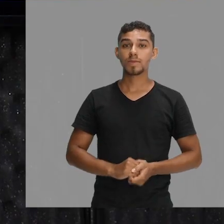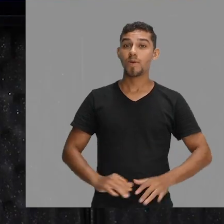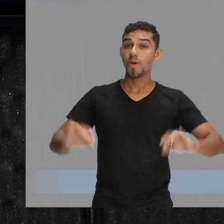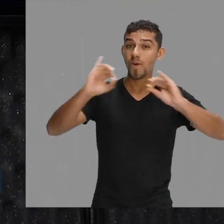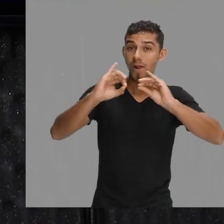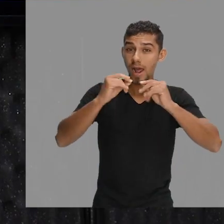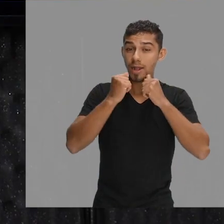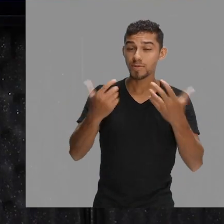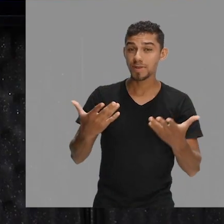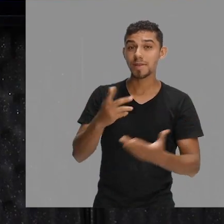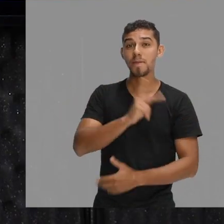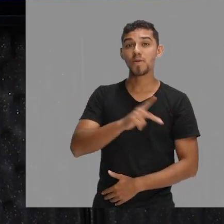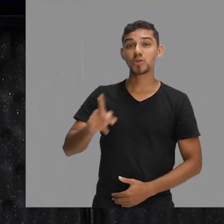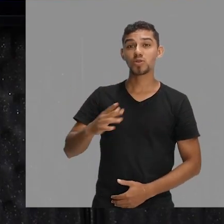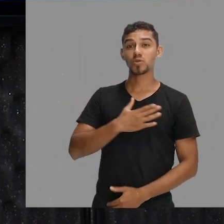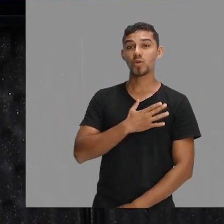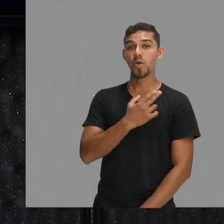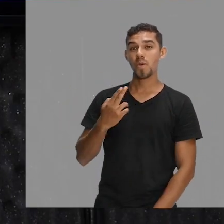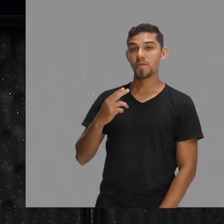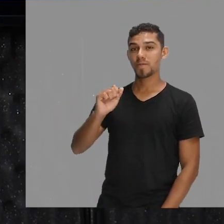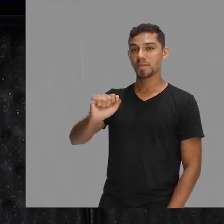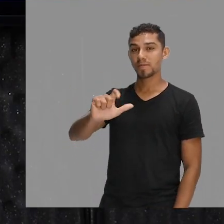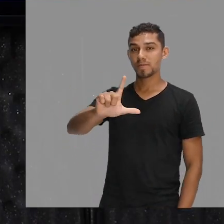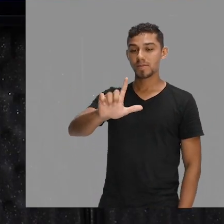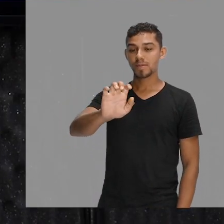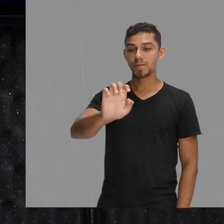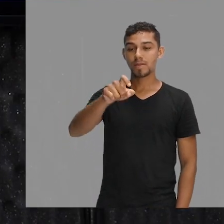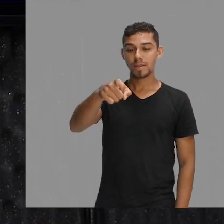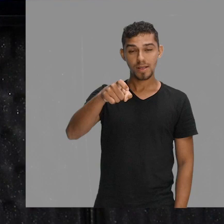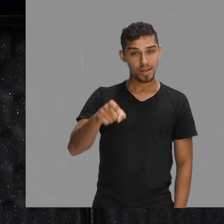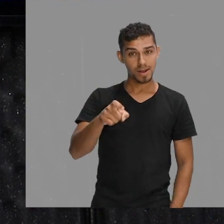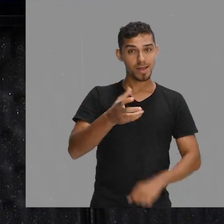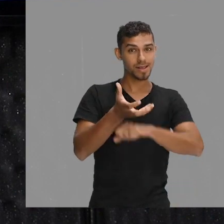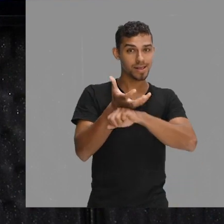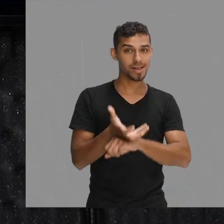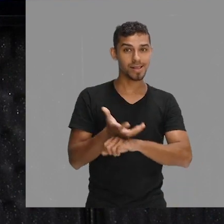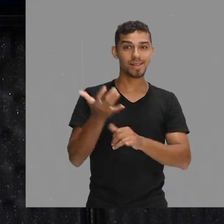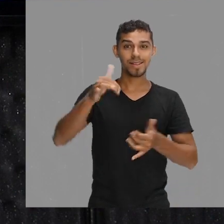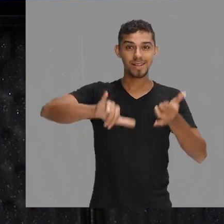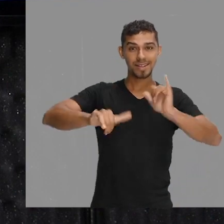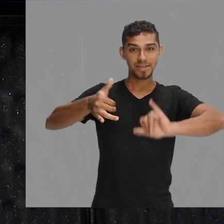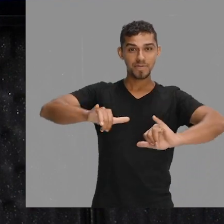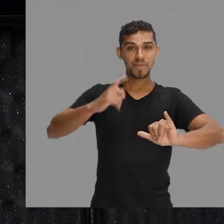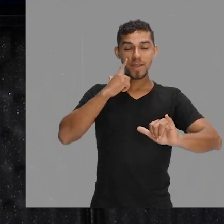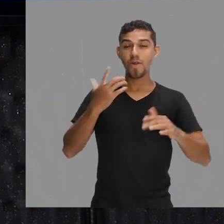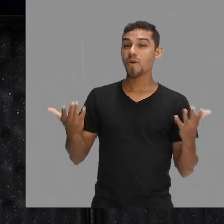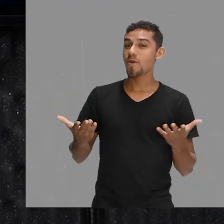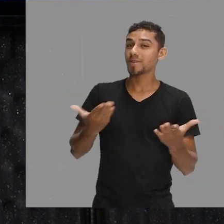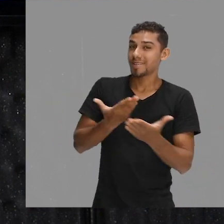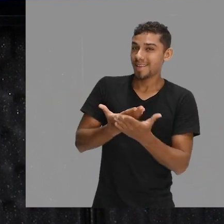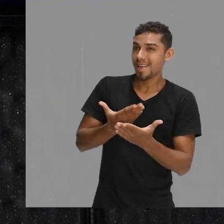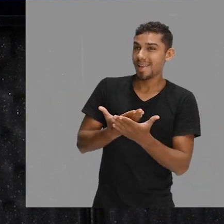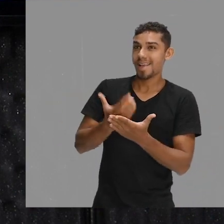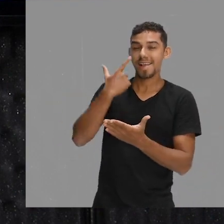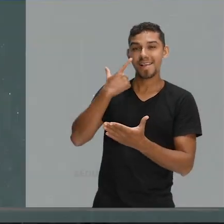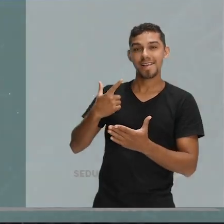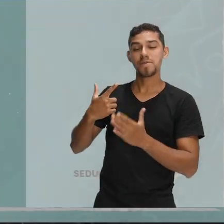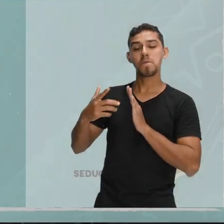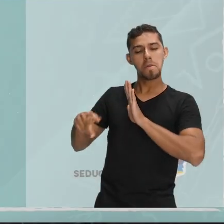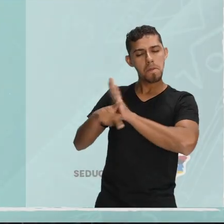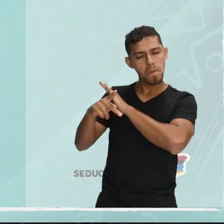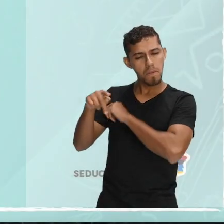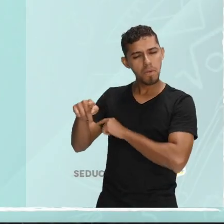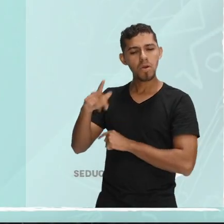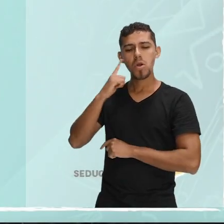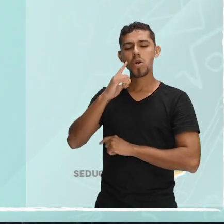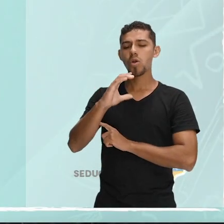Olá, turma. Eu sou Alex, disciplina Química. E hoje, na nossa aula, nós vamos falar sobre as propriedades qualitativas,